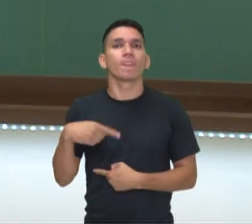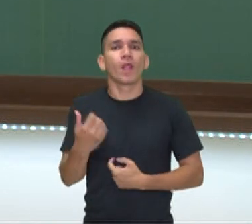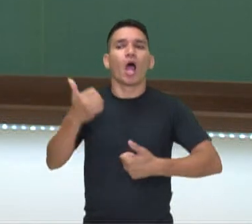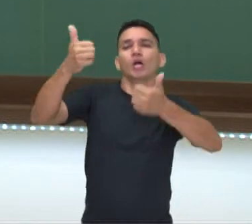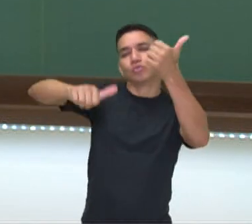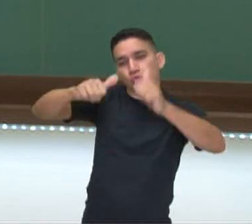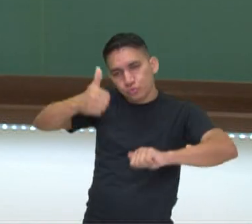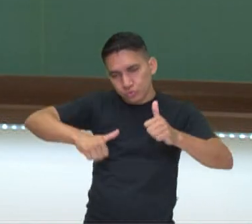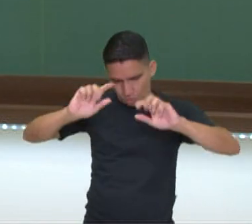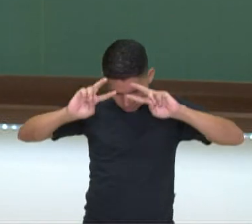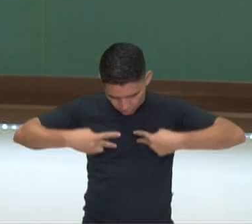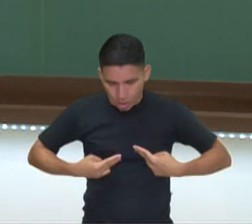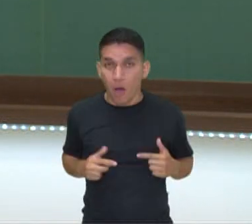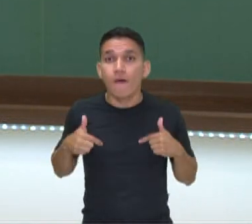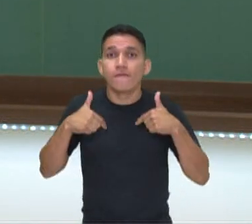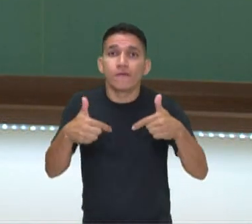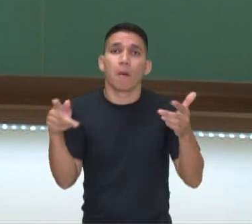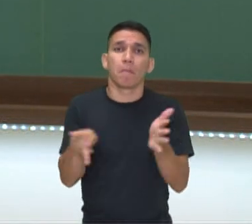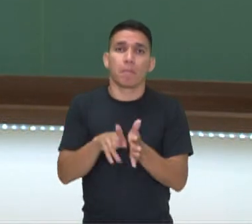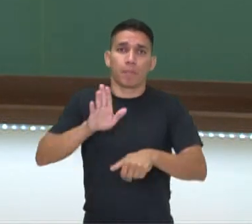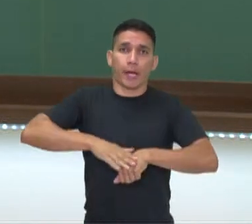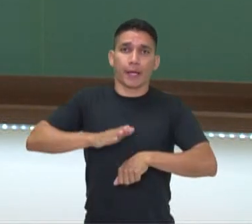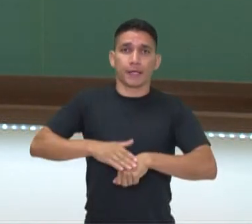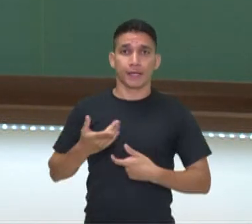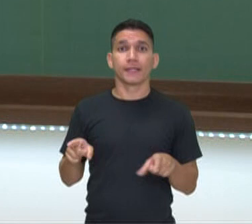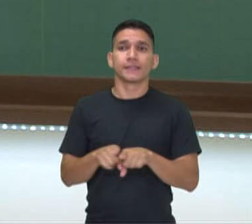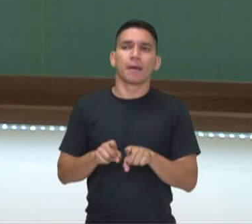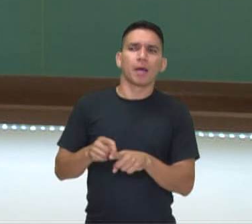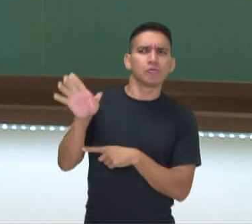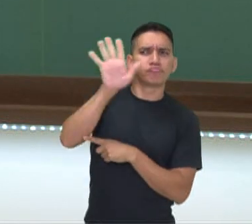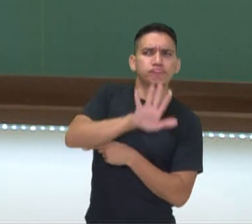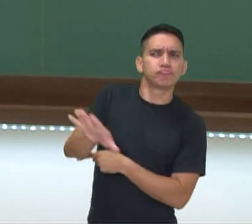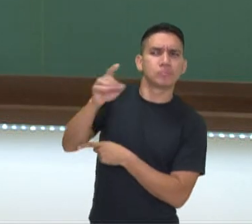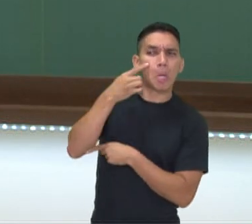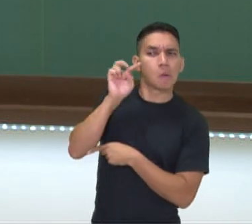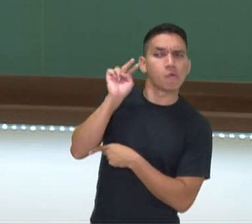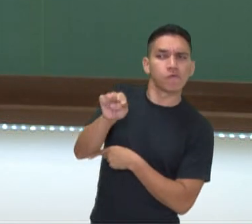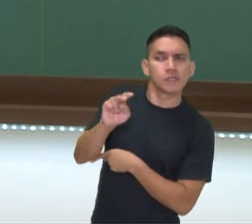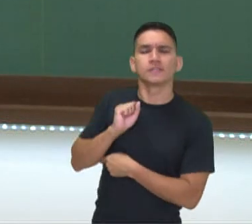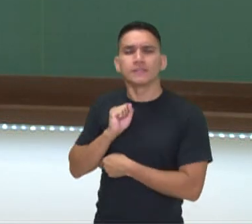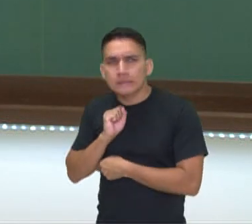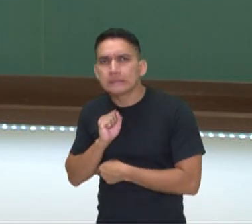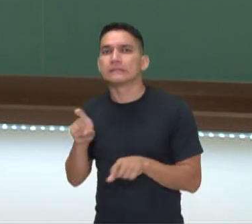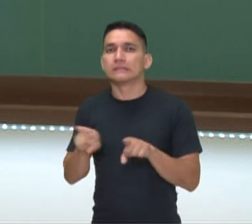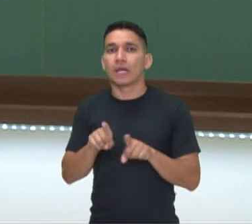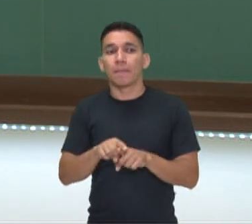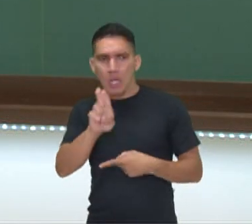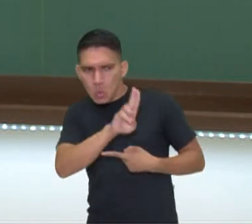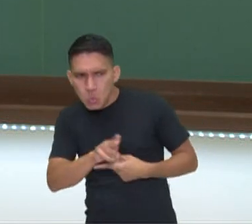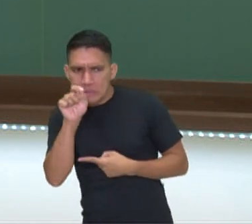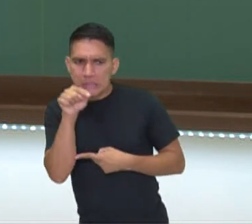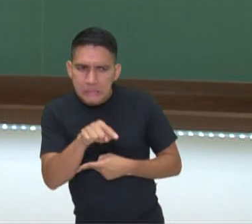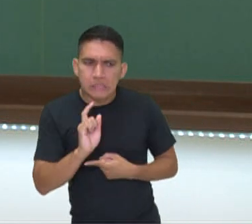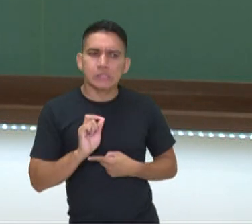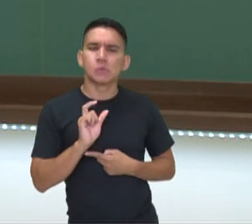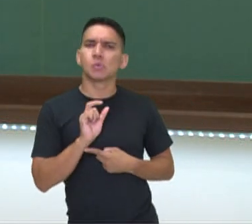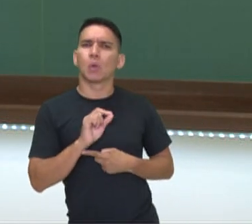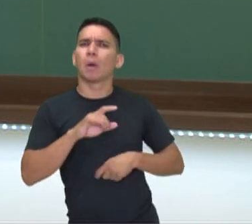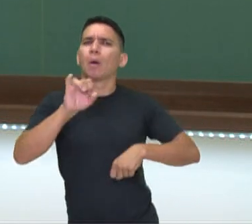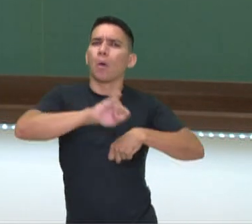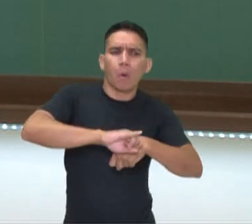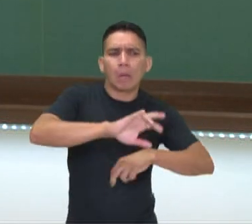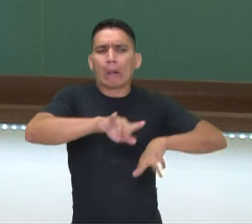as nossas ações, nós julgamos a aparência, nós julgamos a questão da utilidade de um objeto